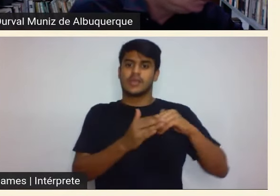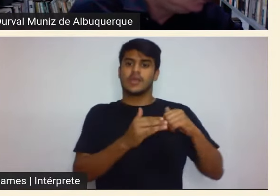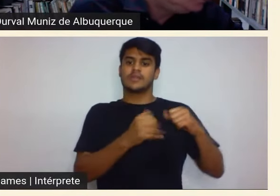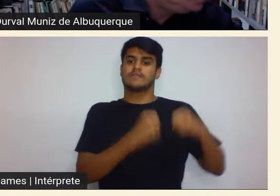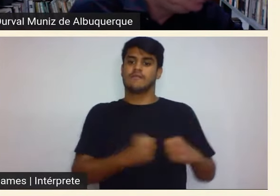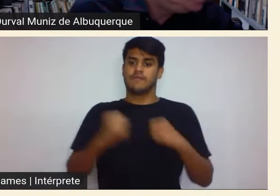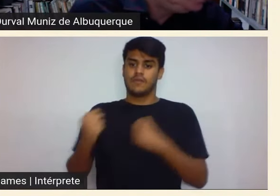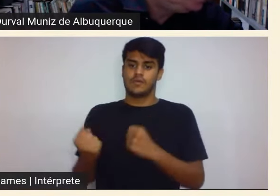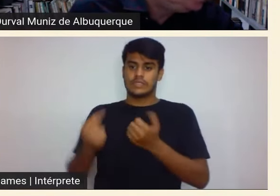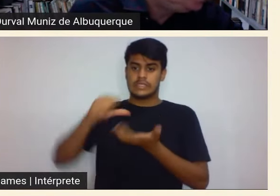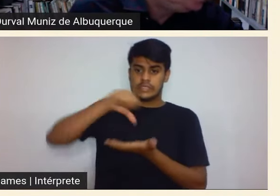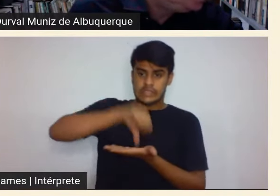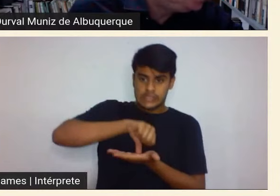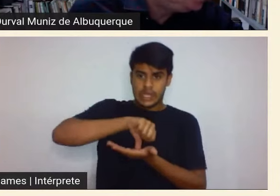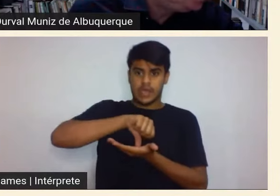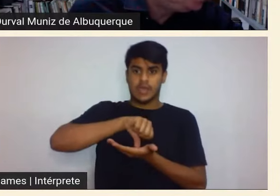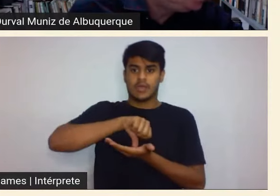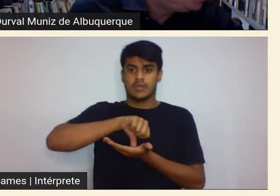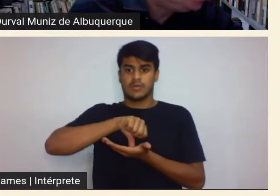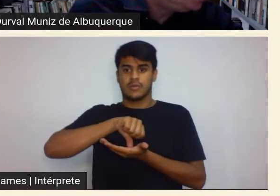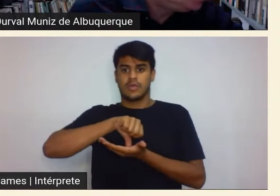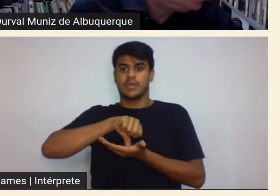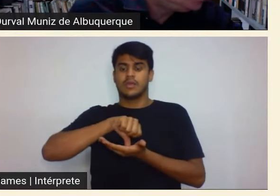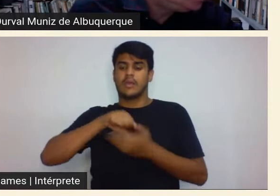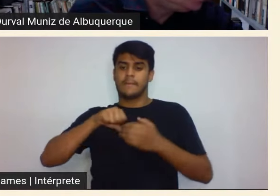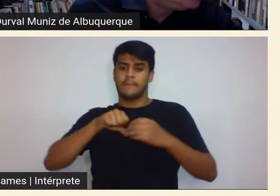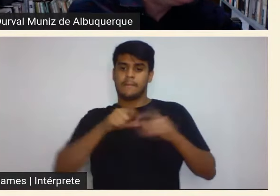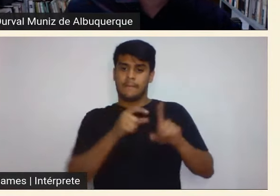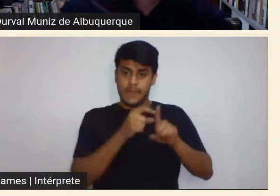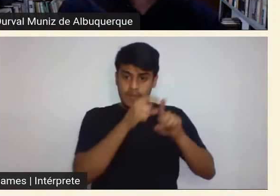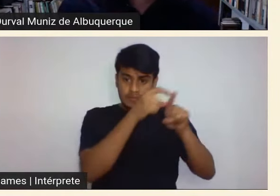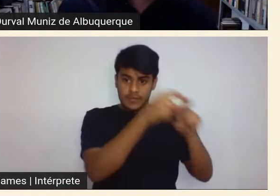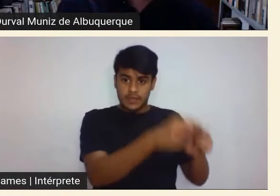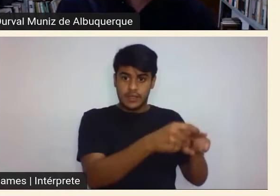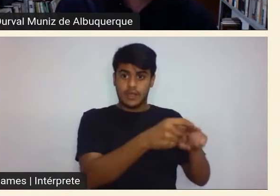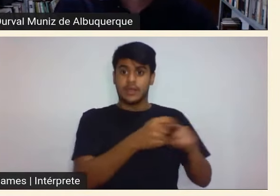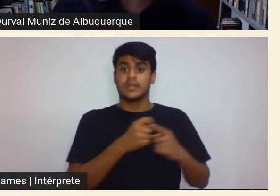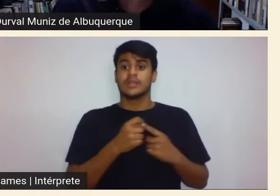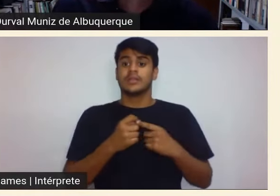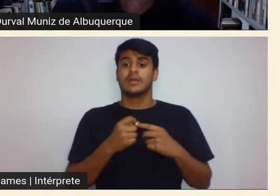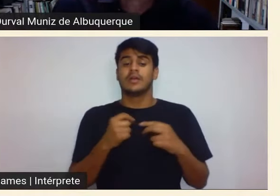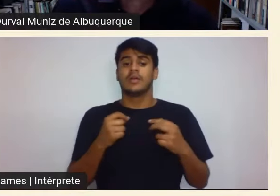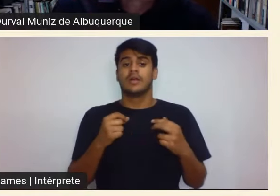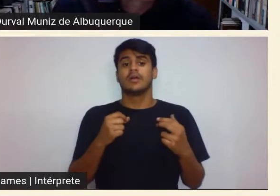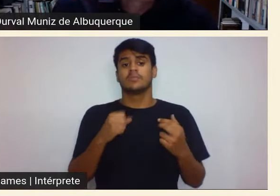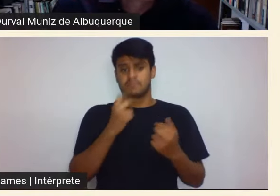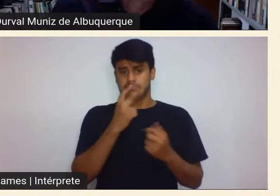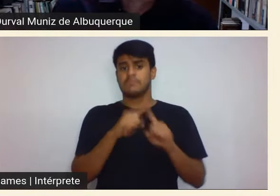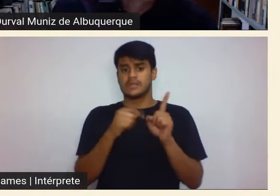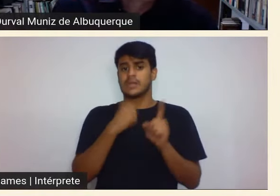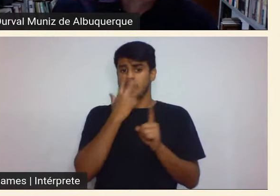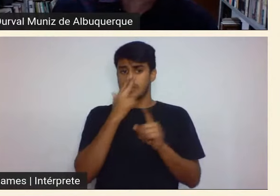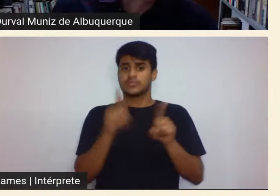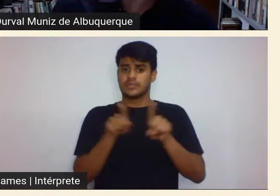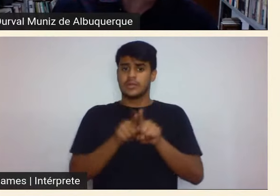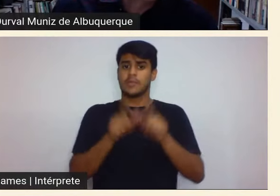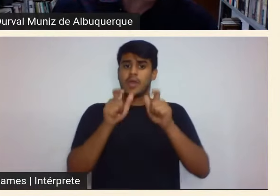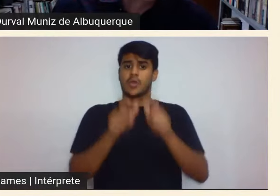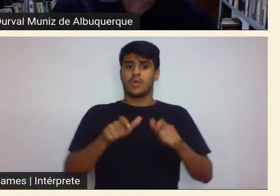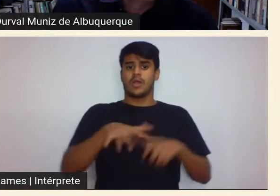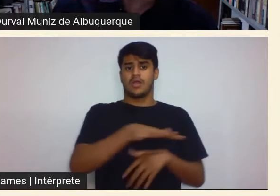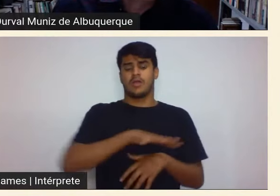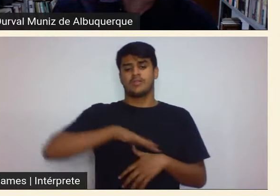centros e periferias, elas se dão em escala nacional, mas também em escala regional, né? E aqui a gente